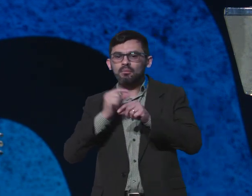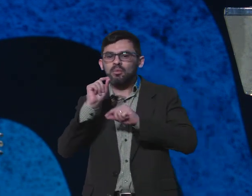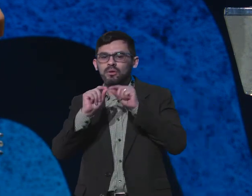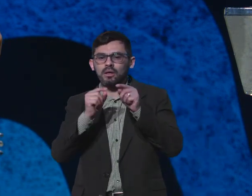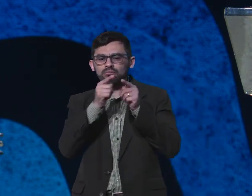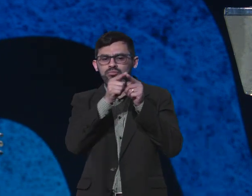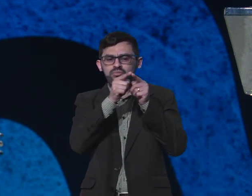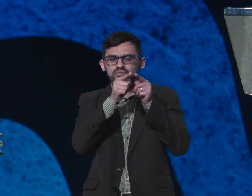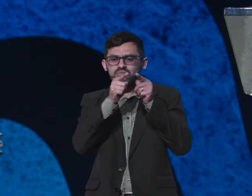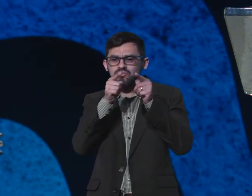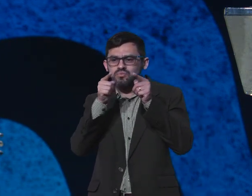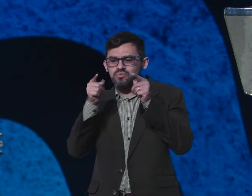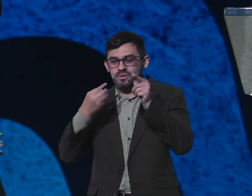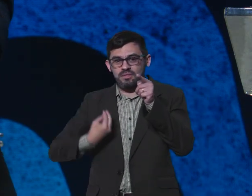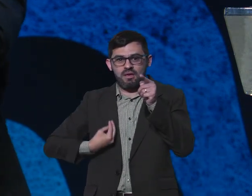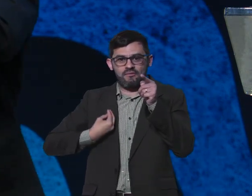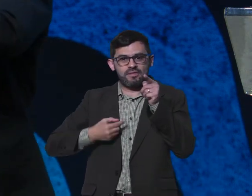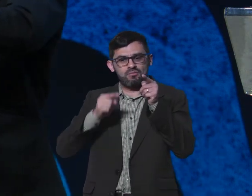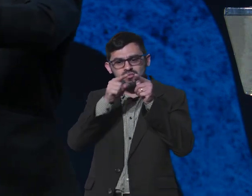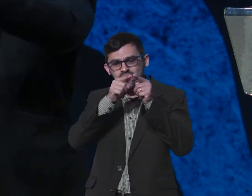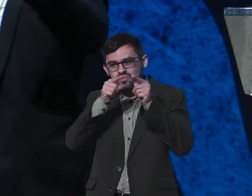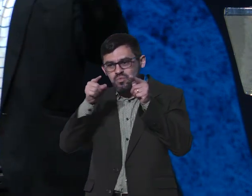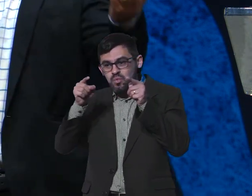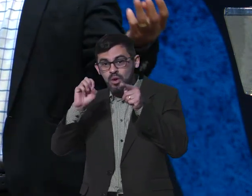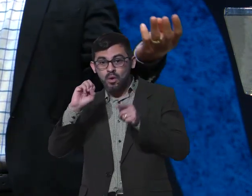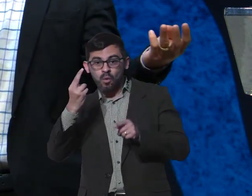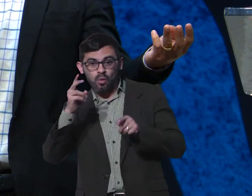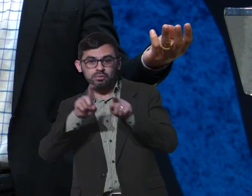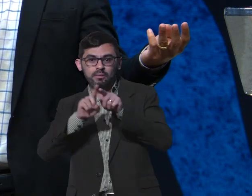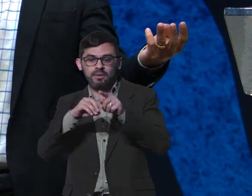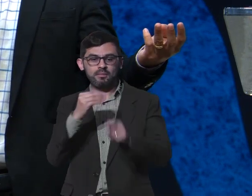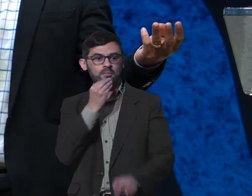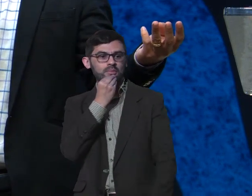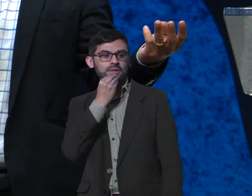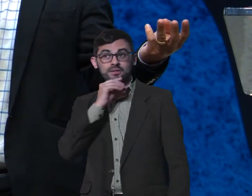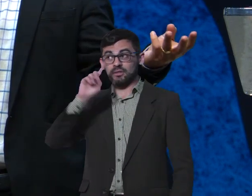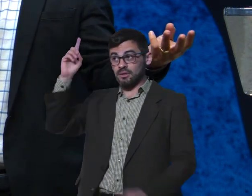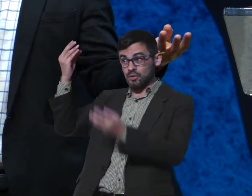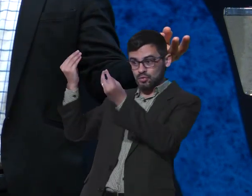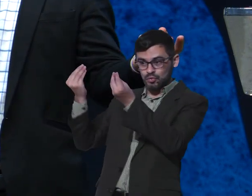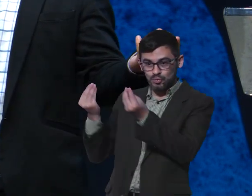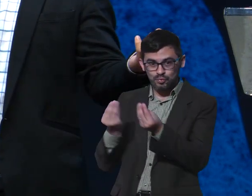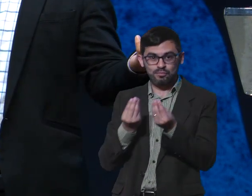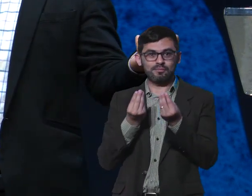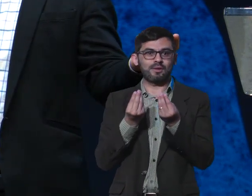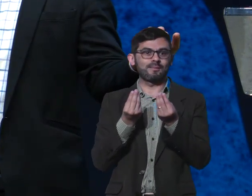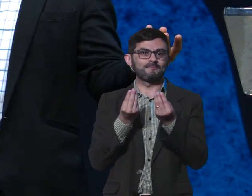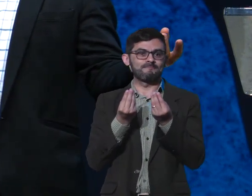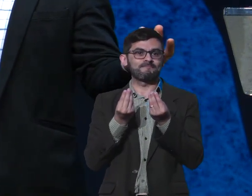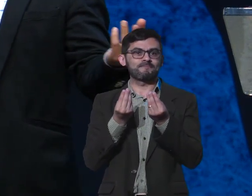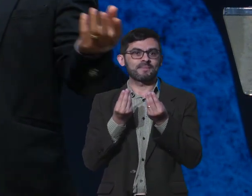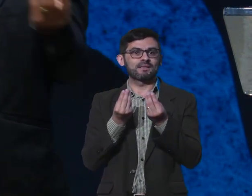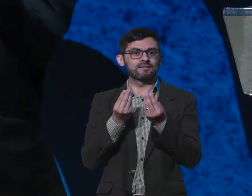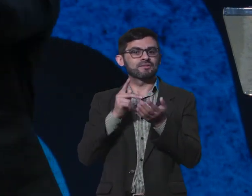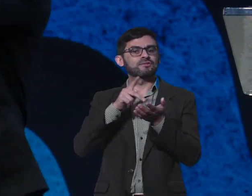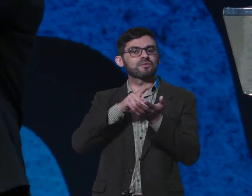nosso tempo de vida, seja ele uma oportunidade que Deus vai nos dar,